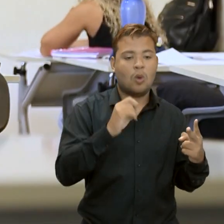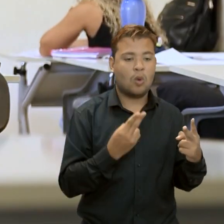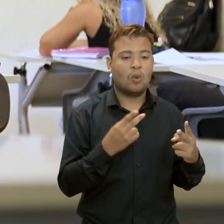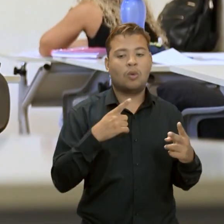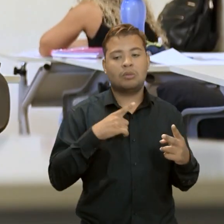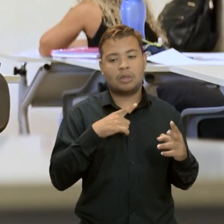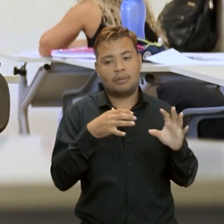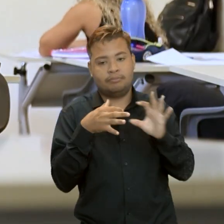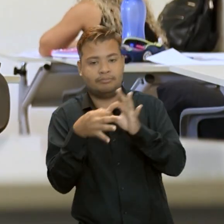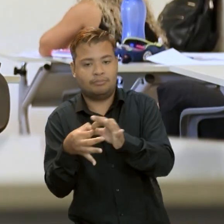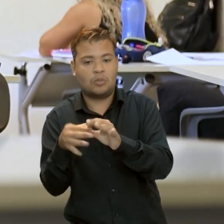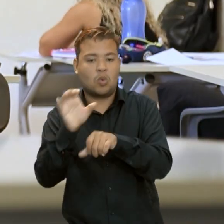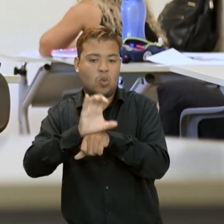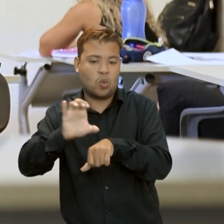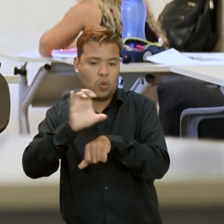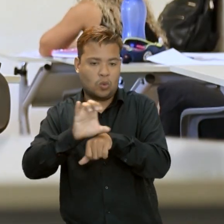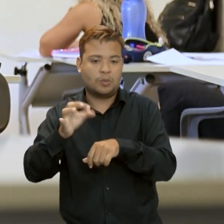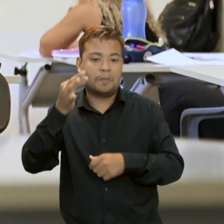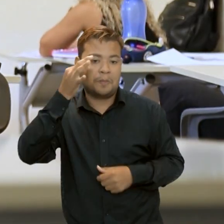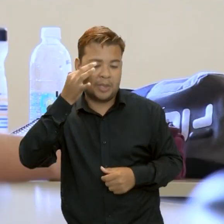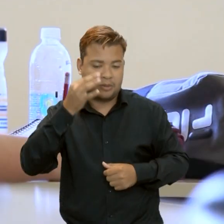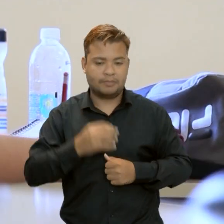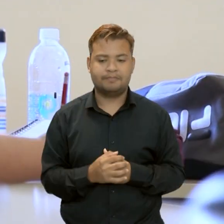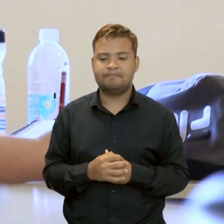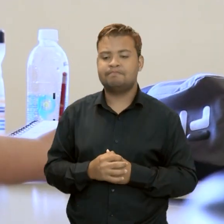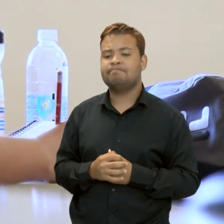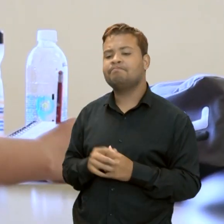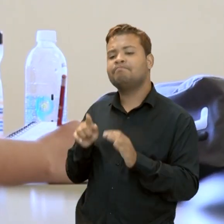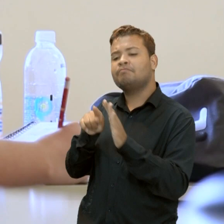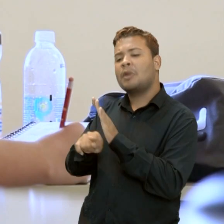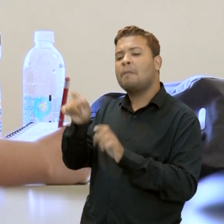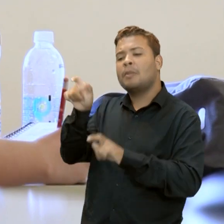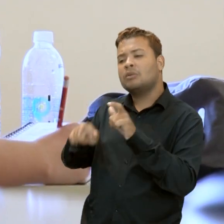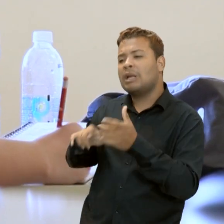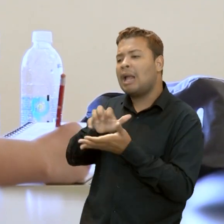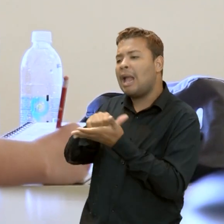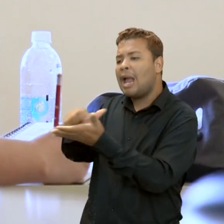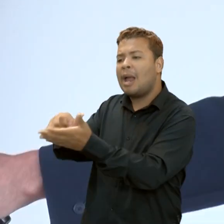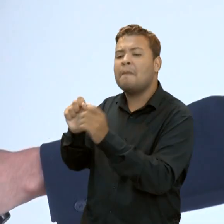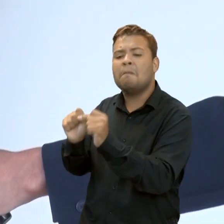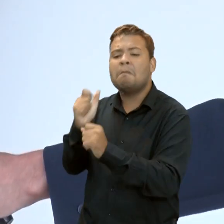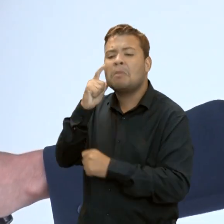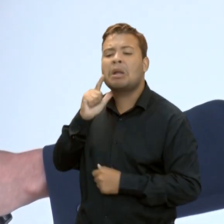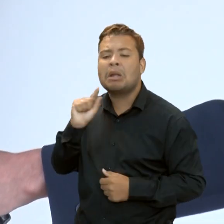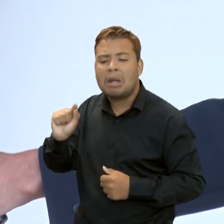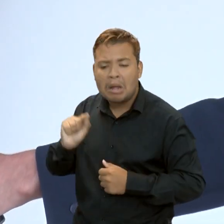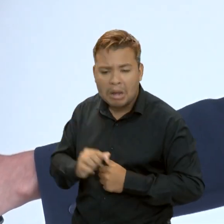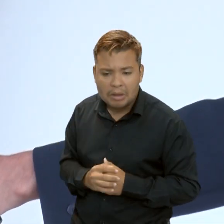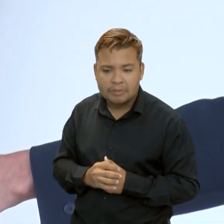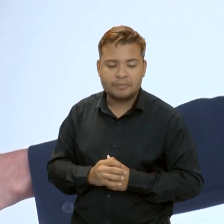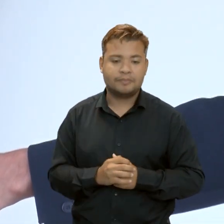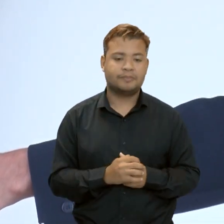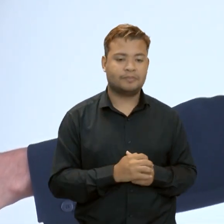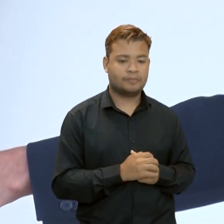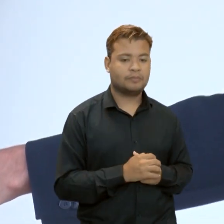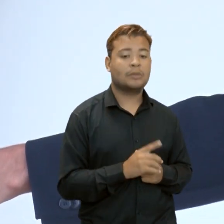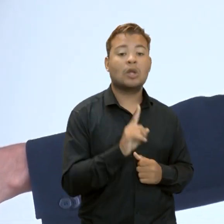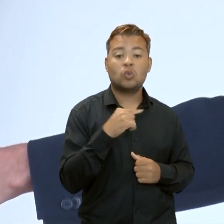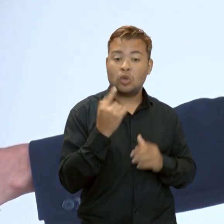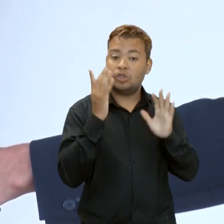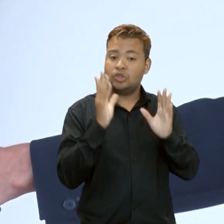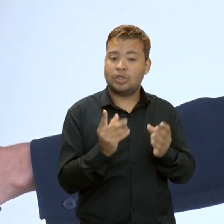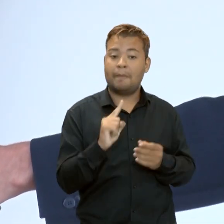cursos presenciais e quem pode se inscrever e como se inscrever né então a gente fez uma primeira